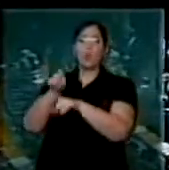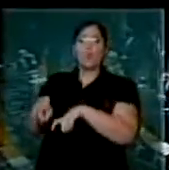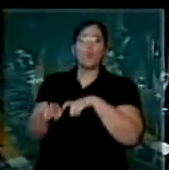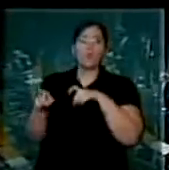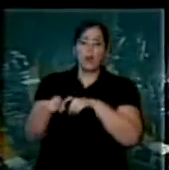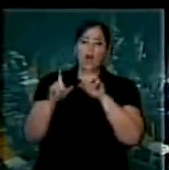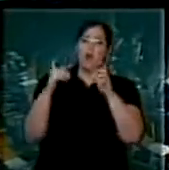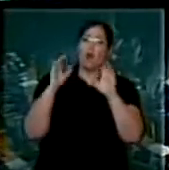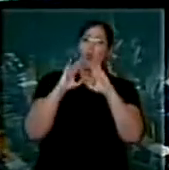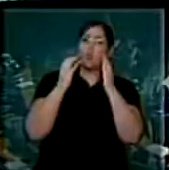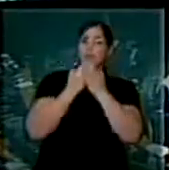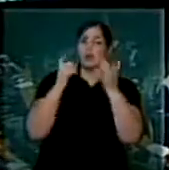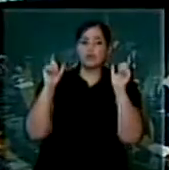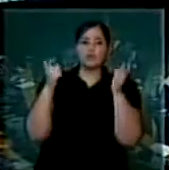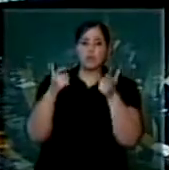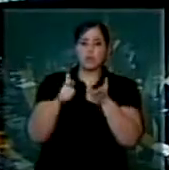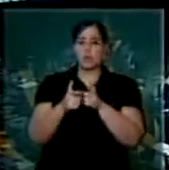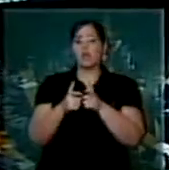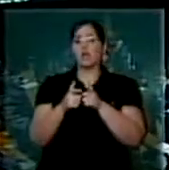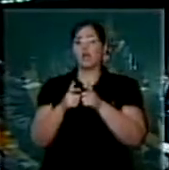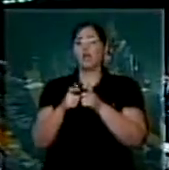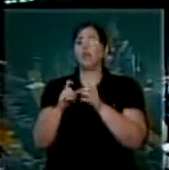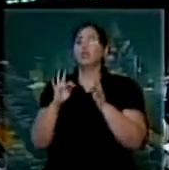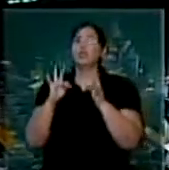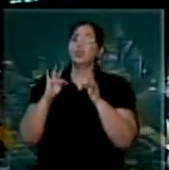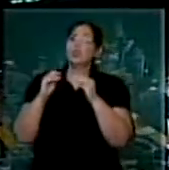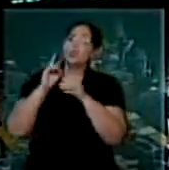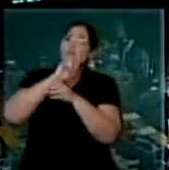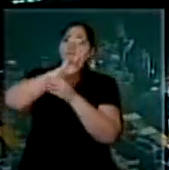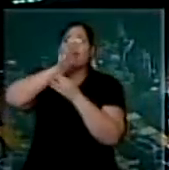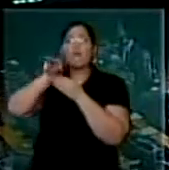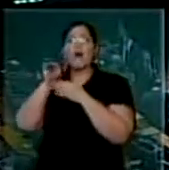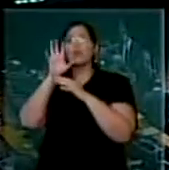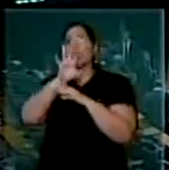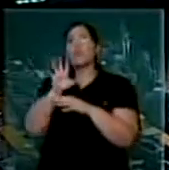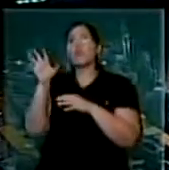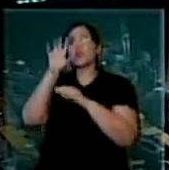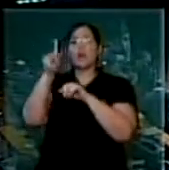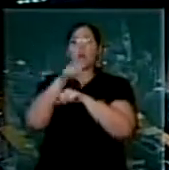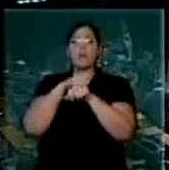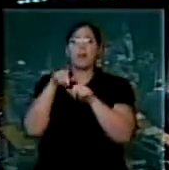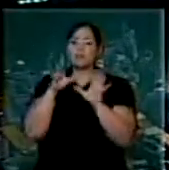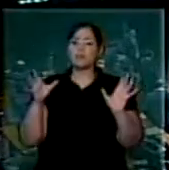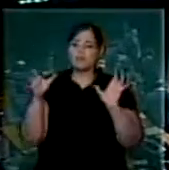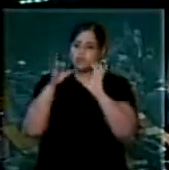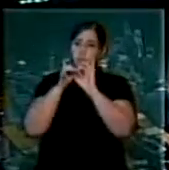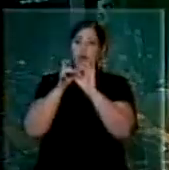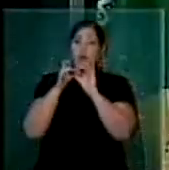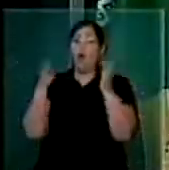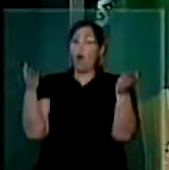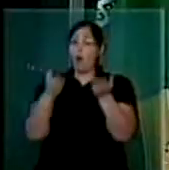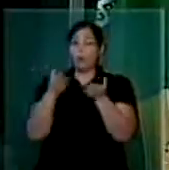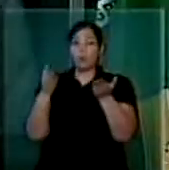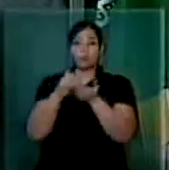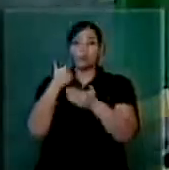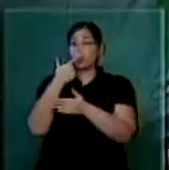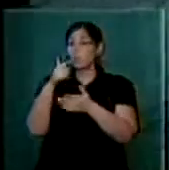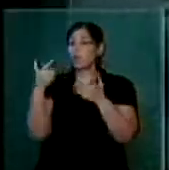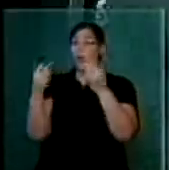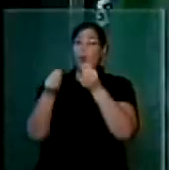pequenas comunidades, as diversas regiões do país se integrem. Nós não temos hoje a